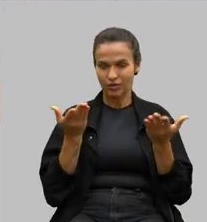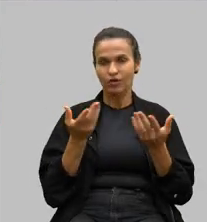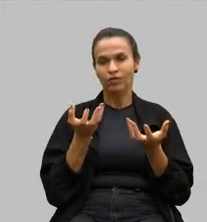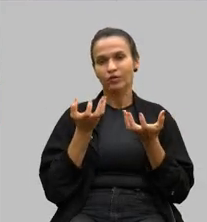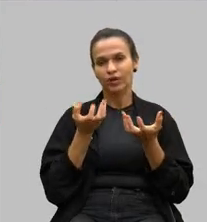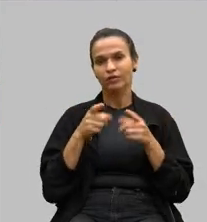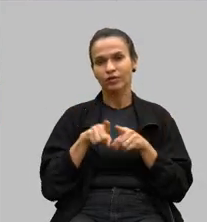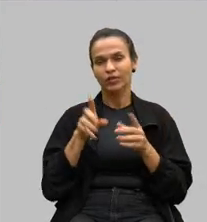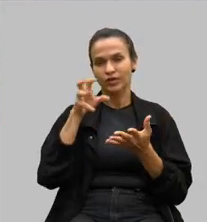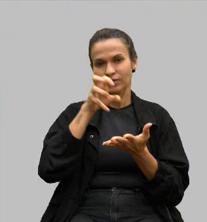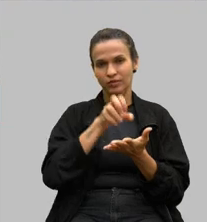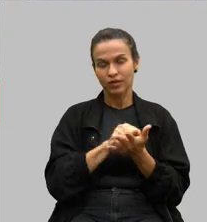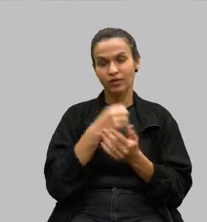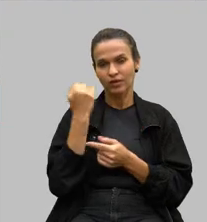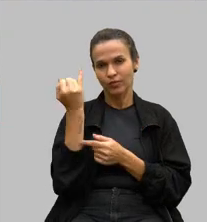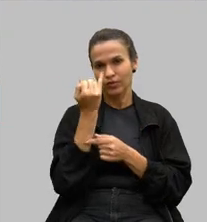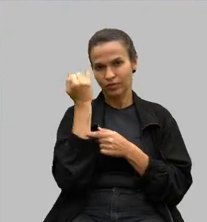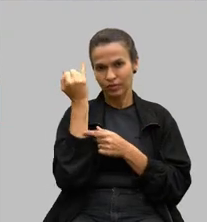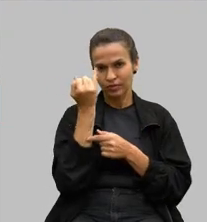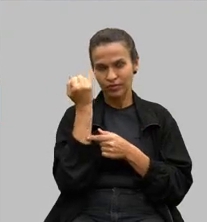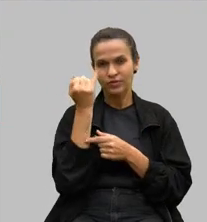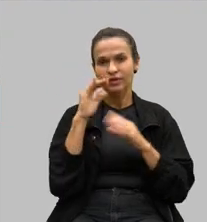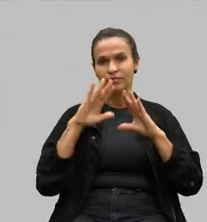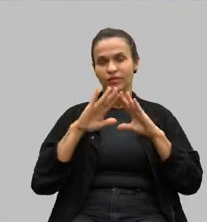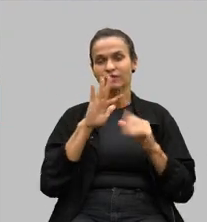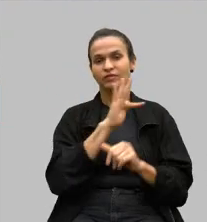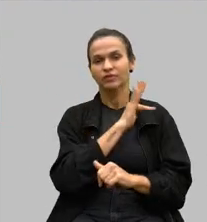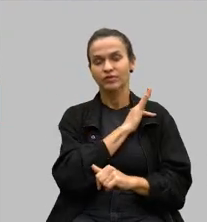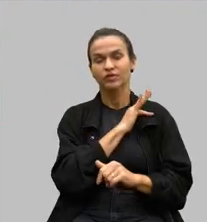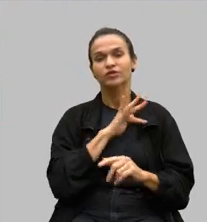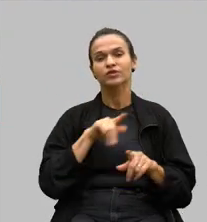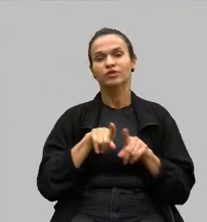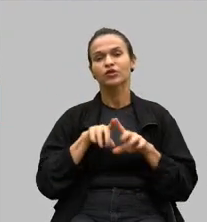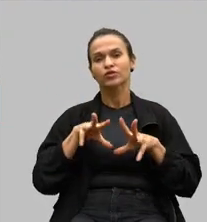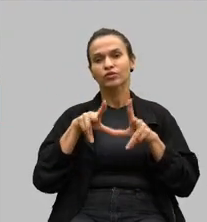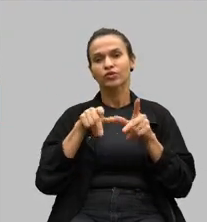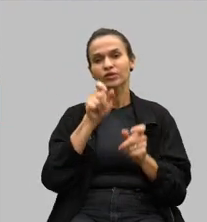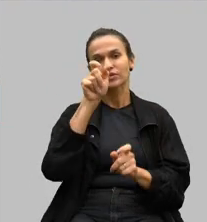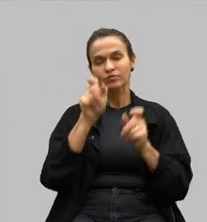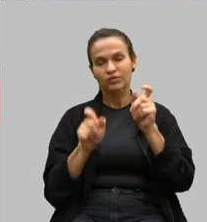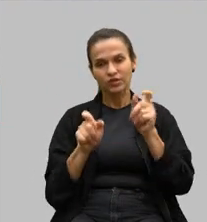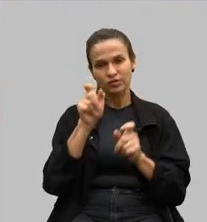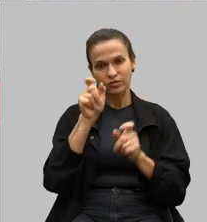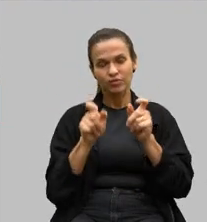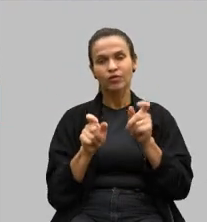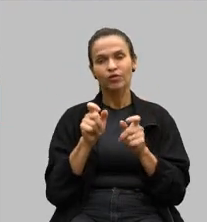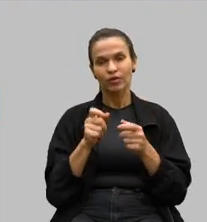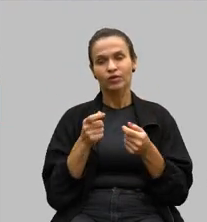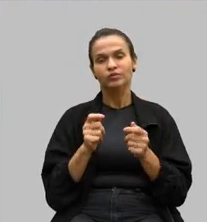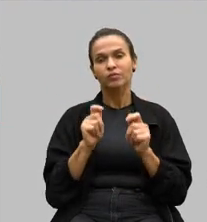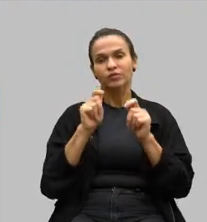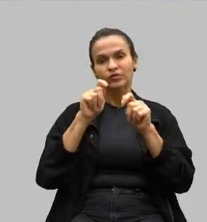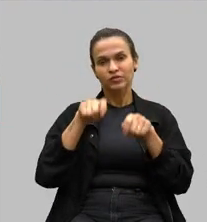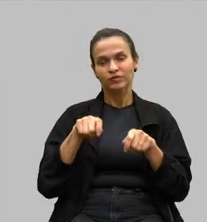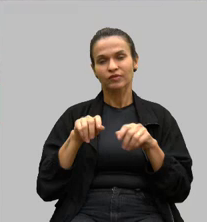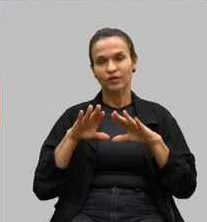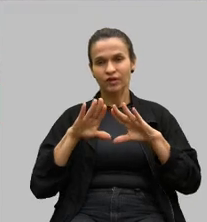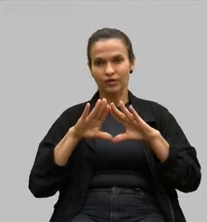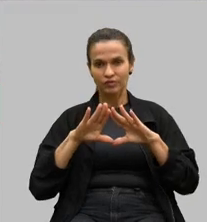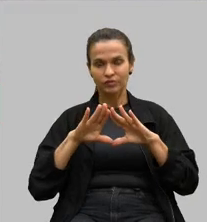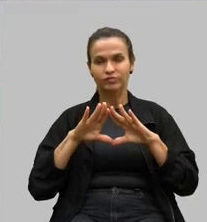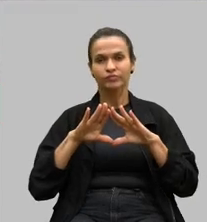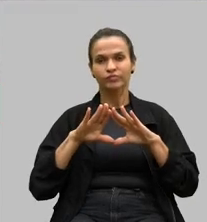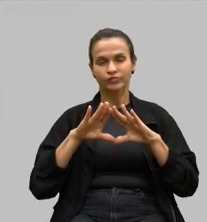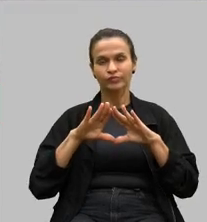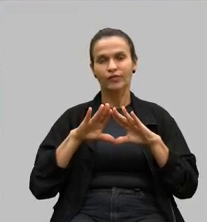também esse registro da importância do Assembleia fiscaliza e de todas as pessoas que tornaram o Assembleia fiscaliza possível